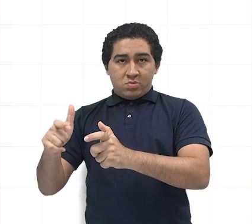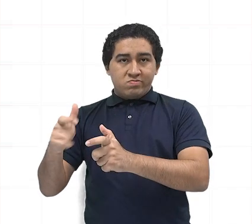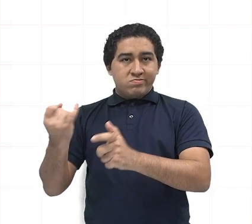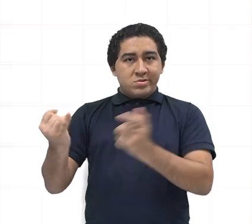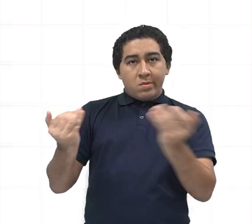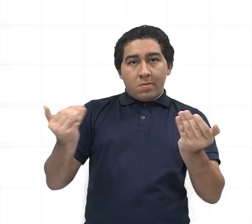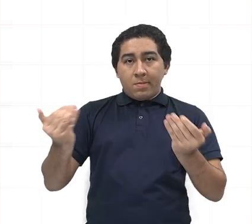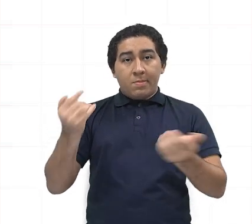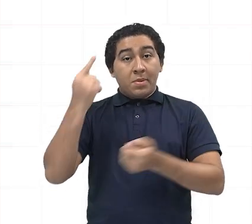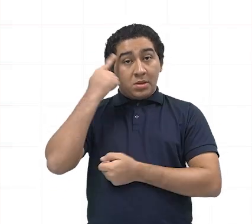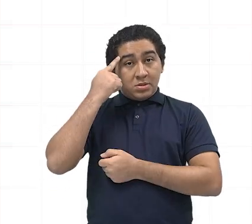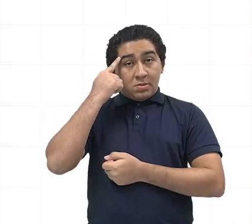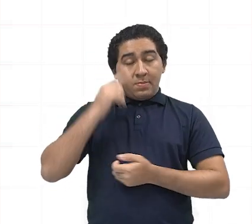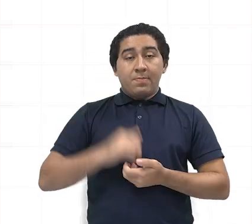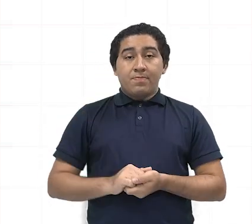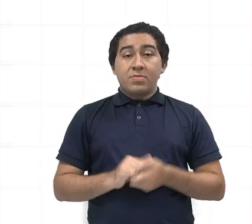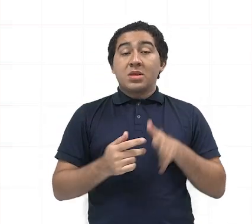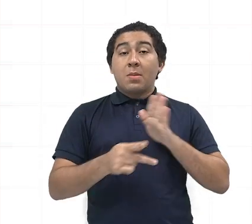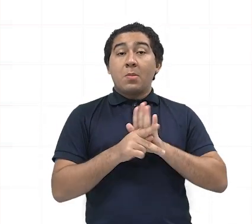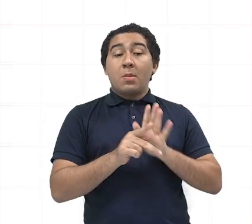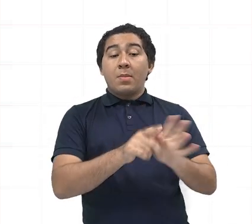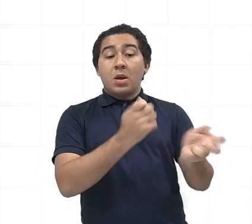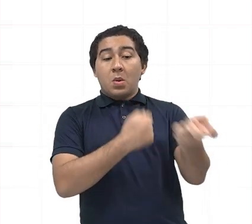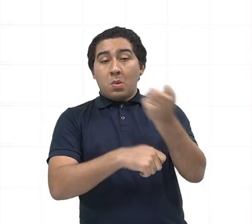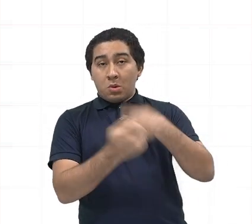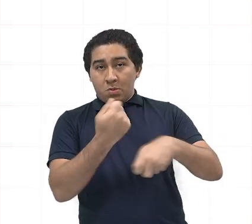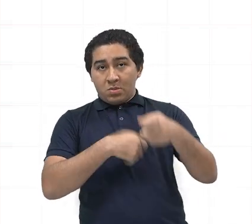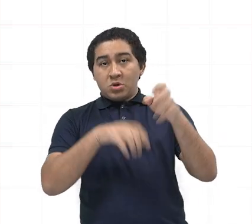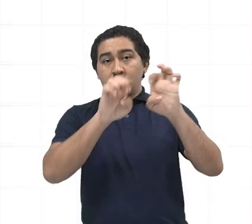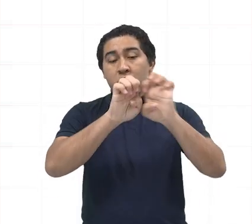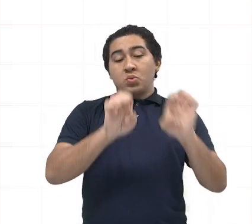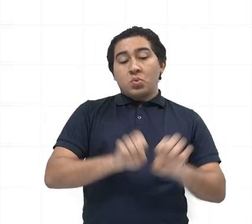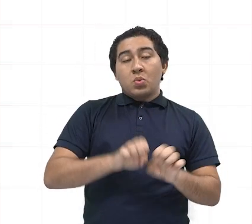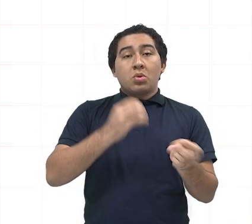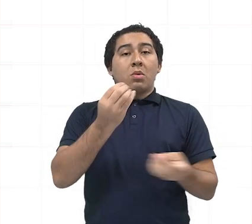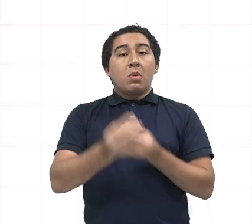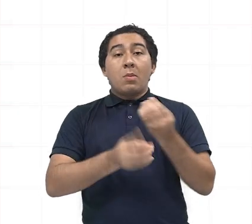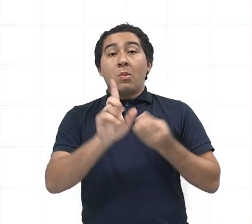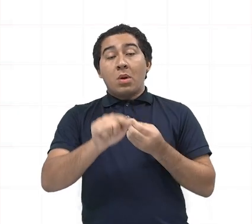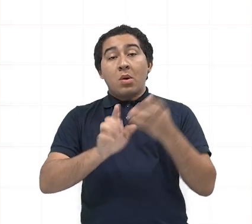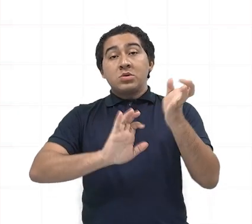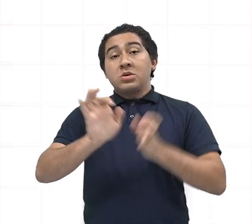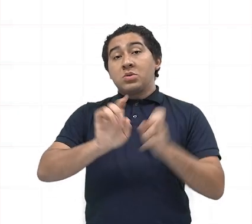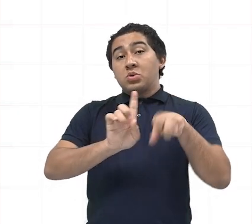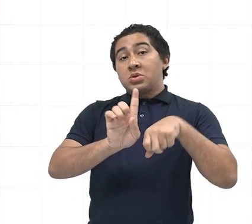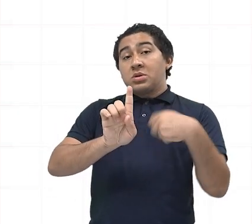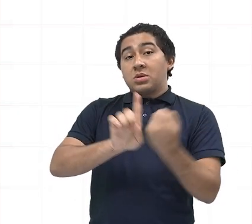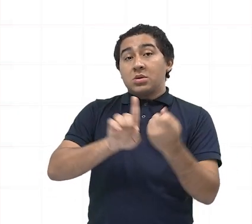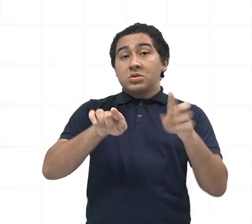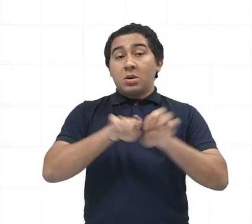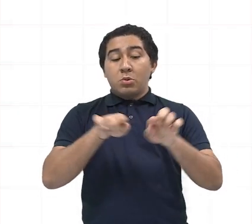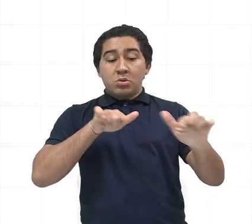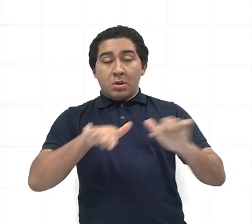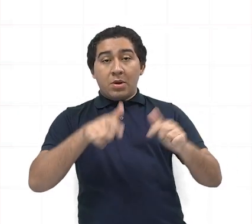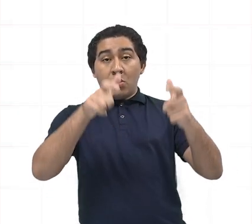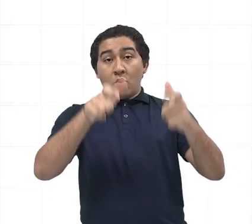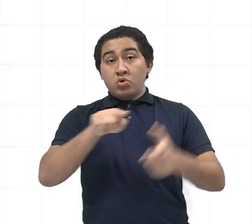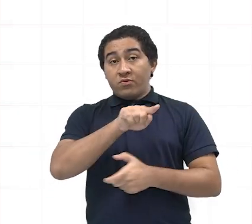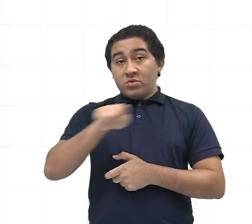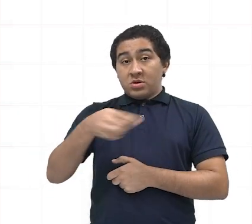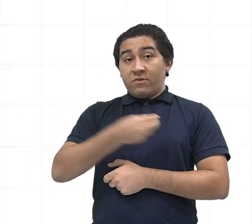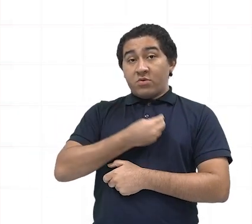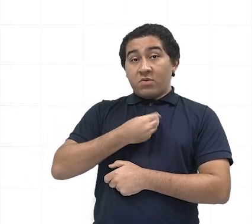regional, ou seja, a própria economia, a forma de organizar a sociedade e o trabalho, onde vocês moram, nas